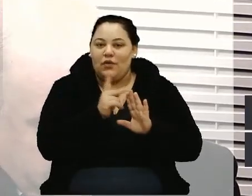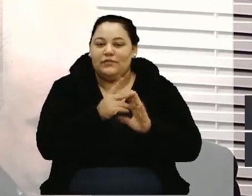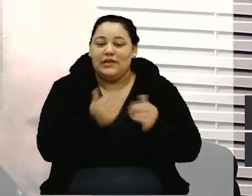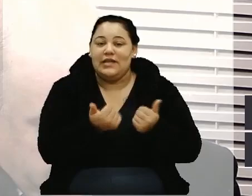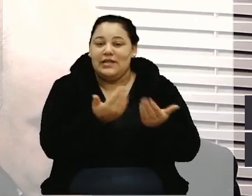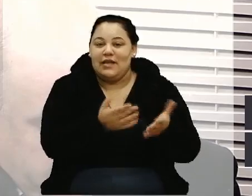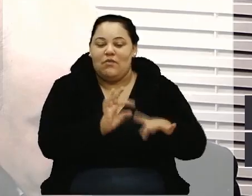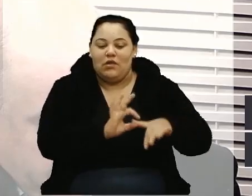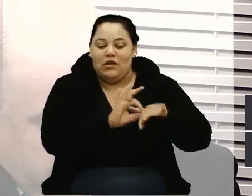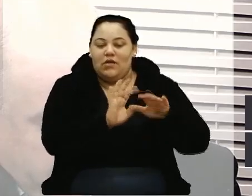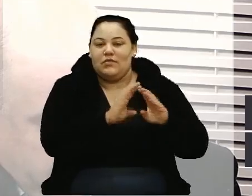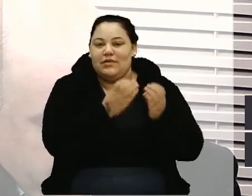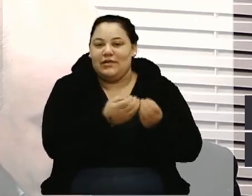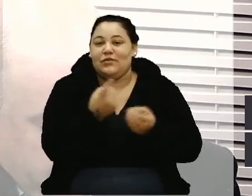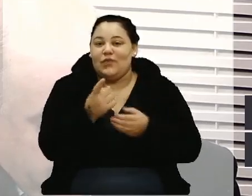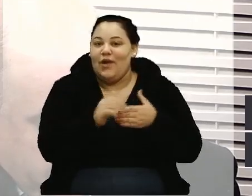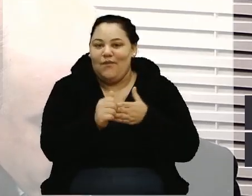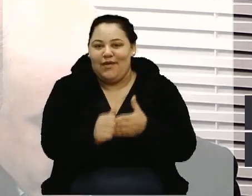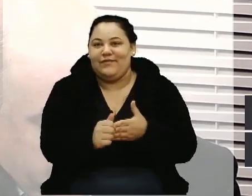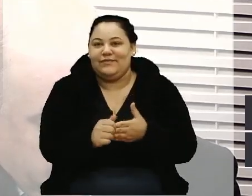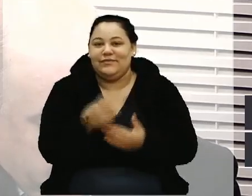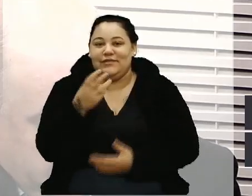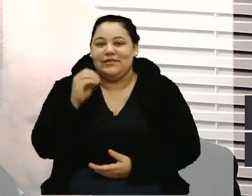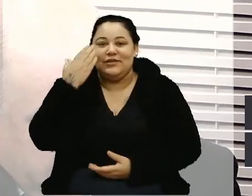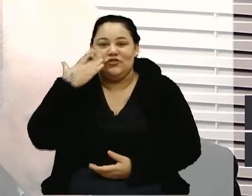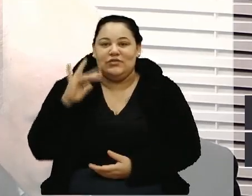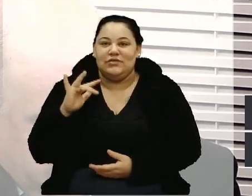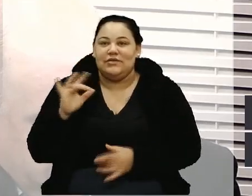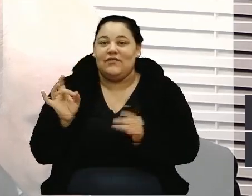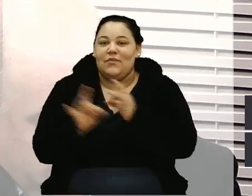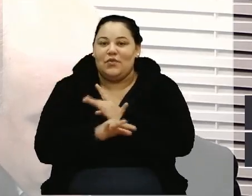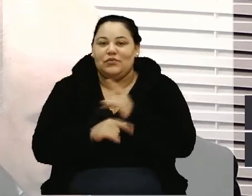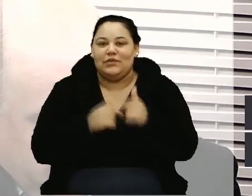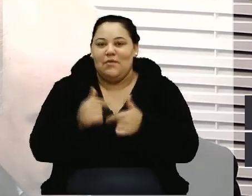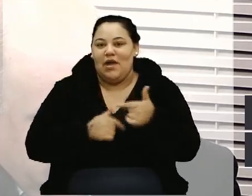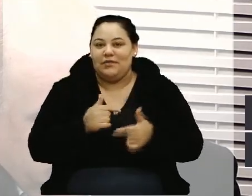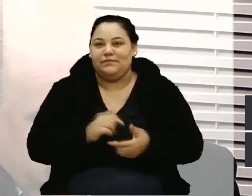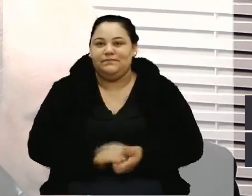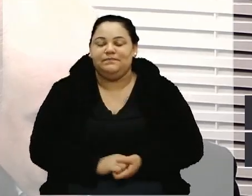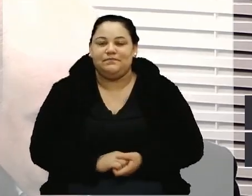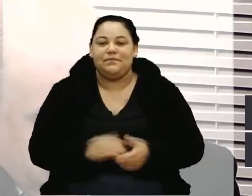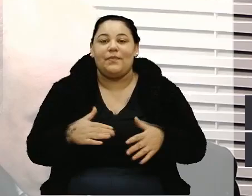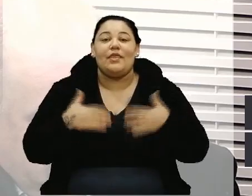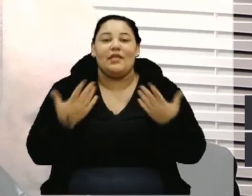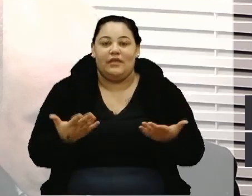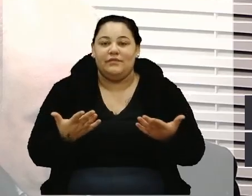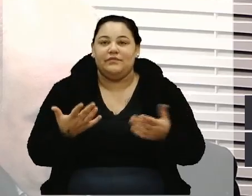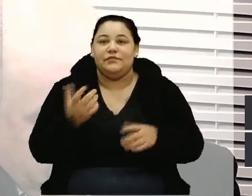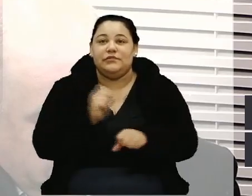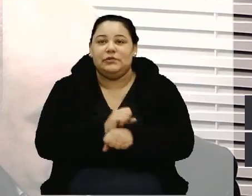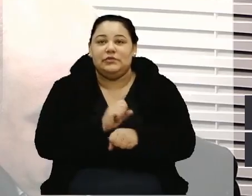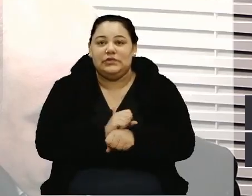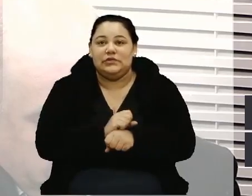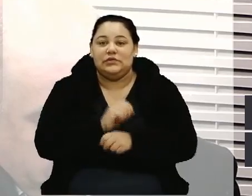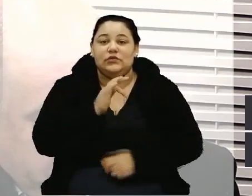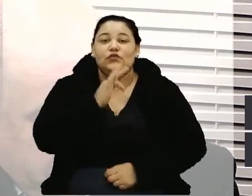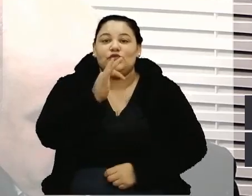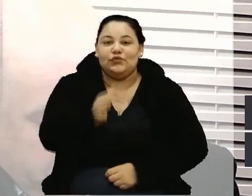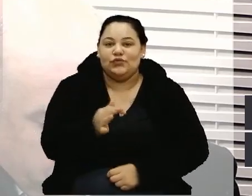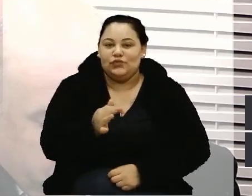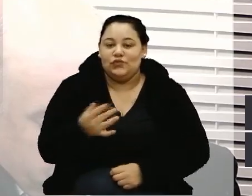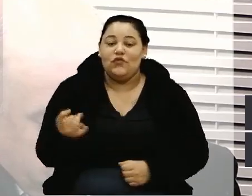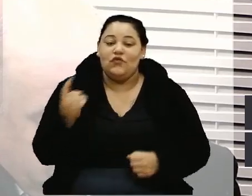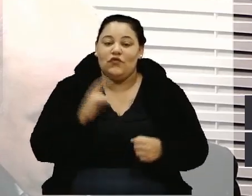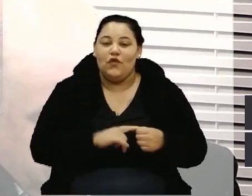comunitário. E você acompanhava. Em questão de 30 dias estava feito o serviço. Então, vamos esperar que no futuro volte essa